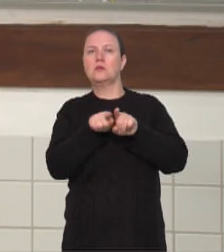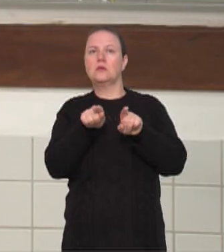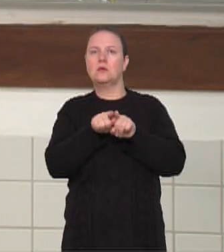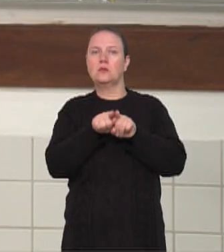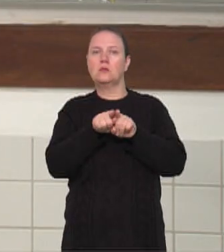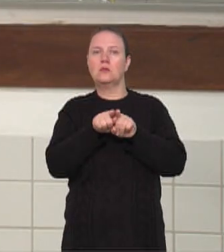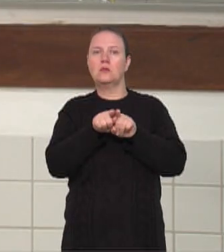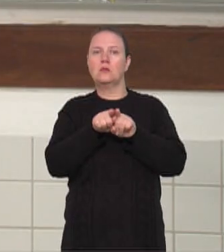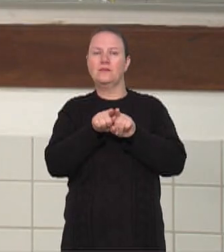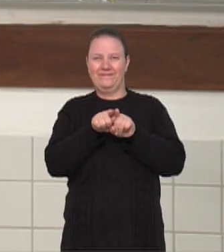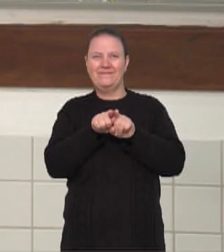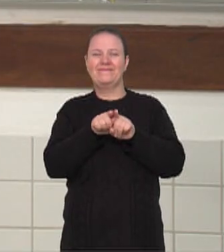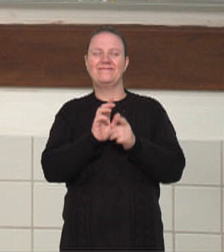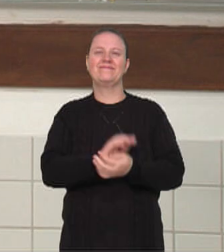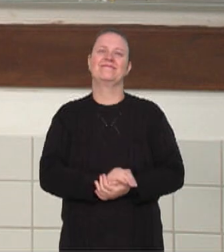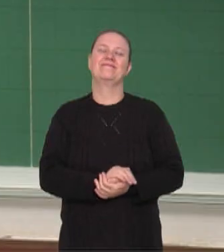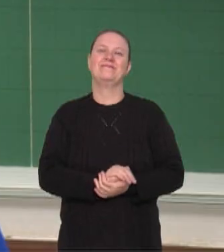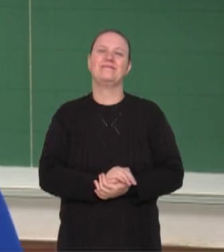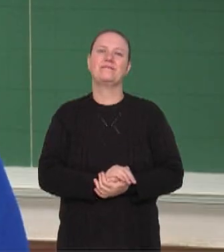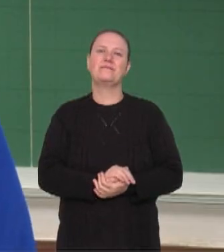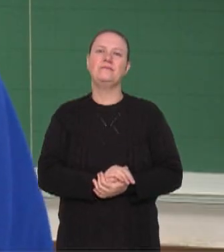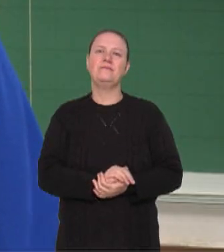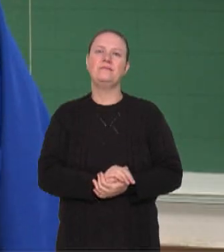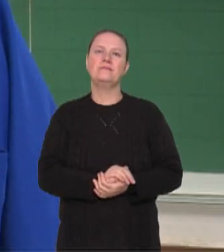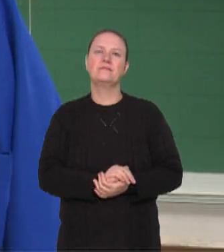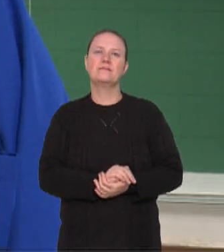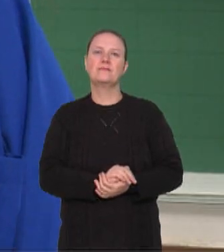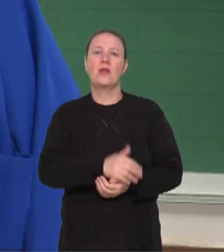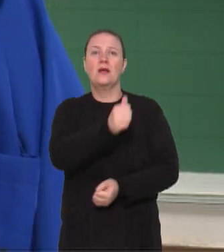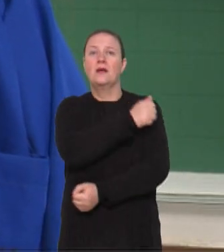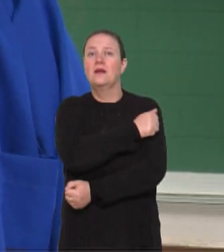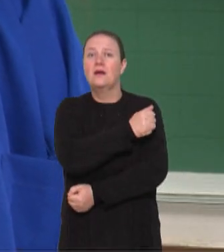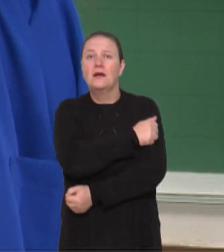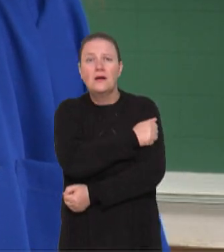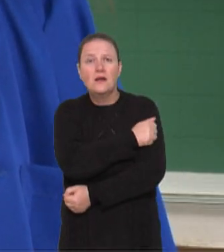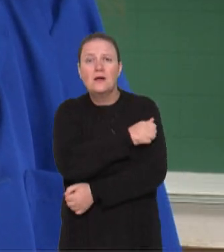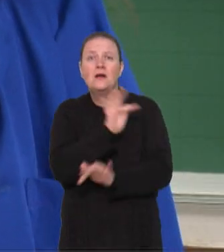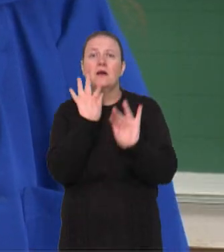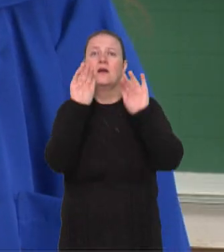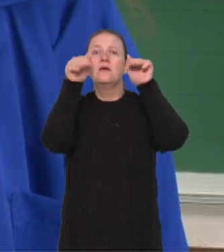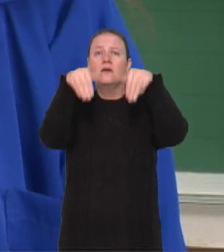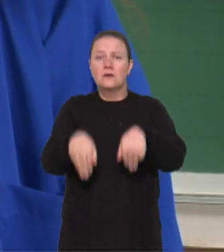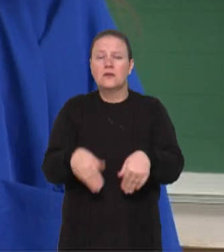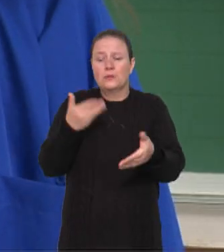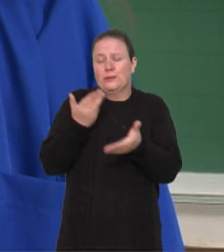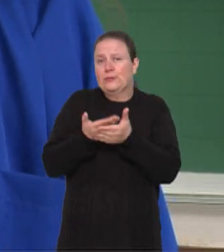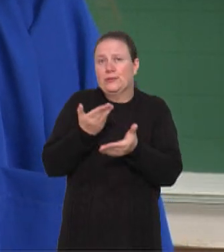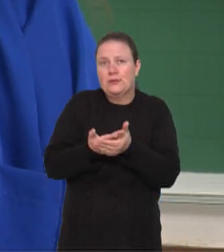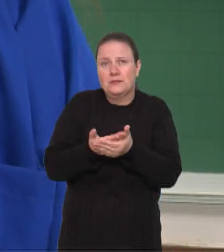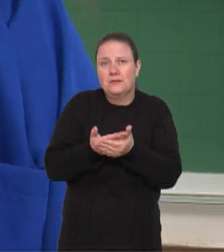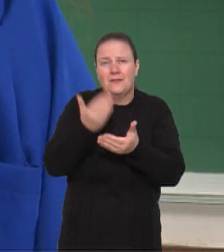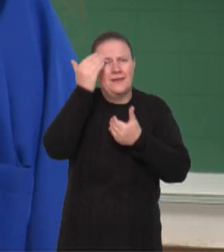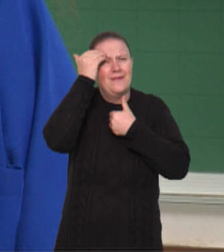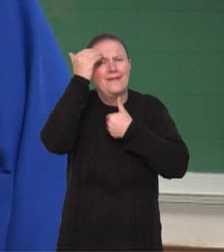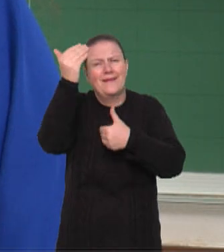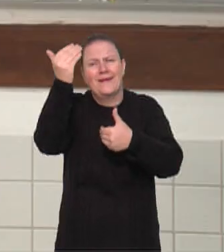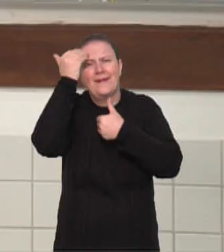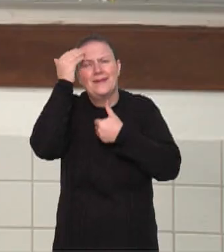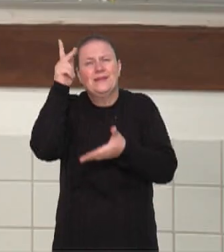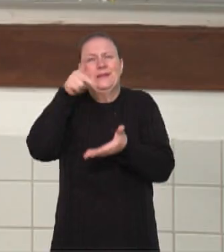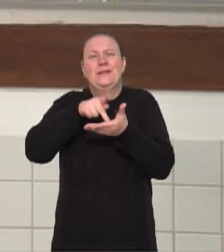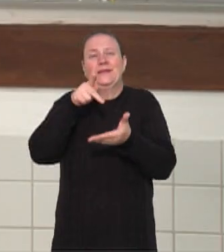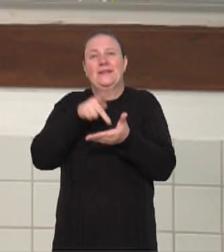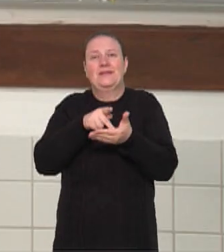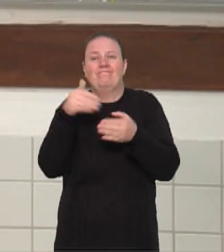o discurso indireto, certo? Então, pessoal, vamos finalizar mais essa videoaula, agradeço imensamente a